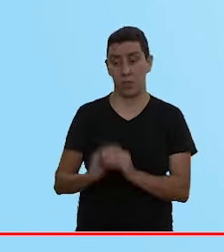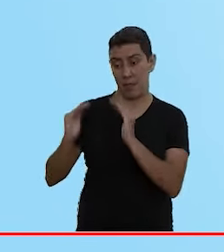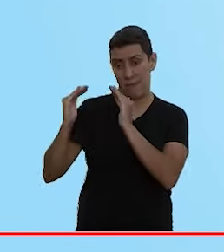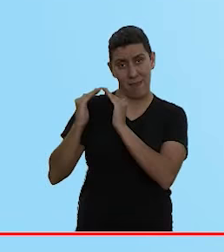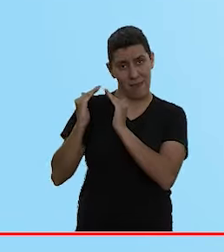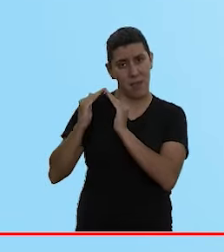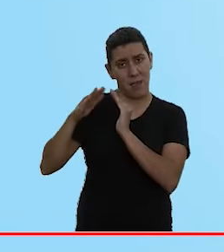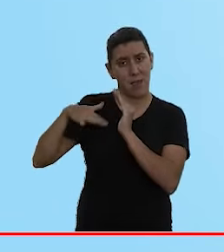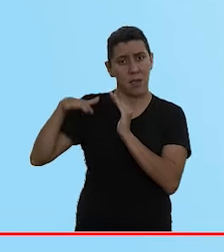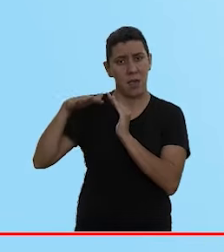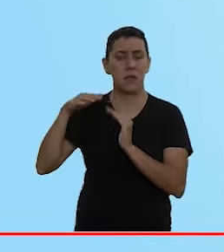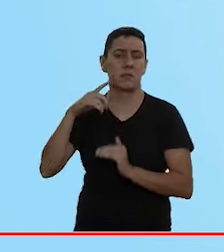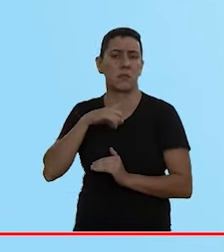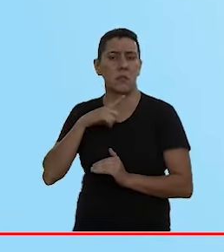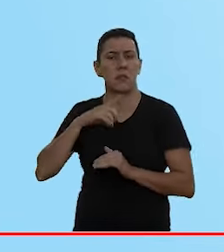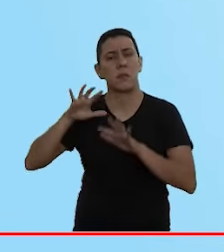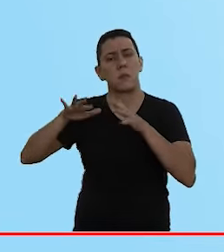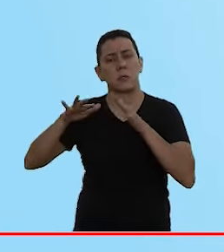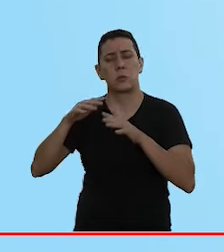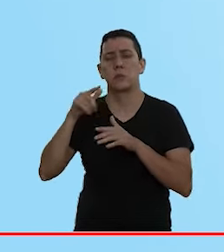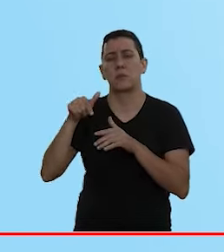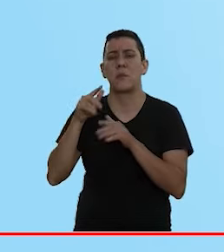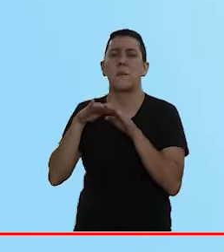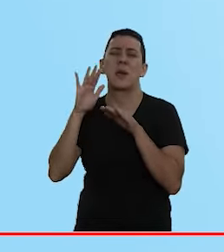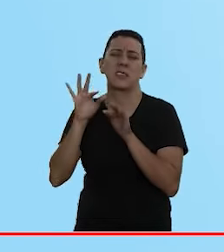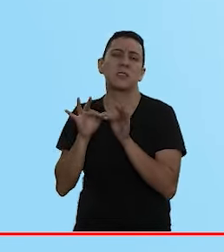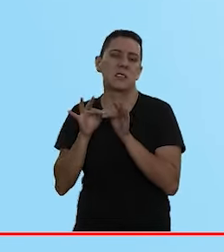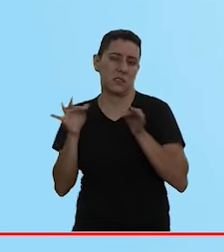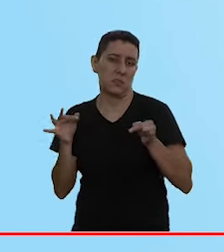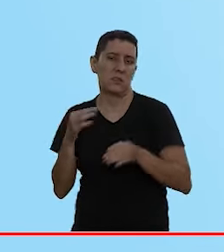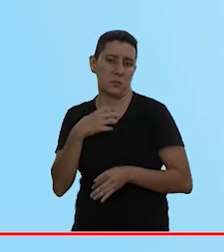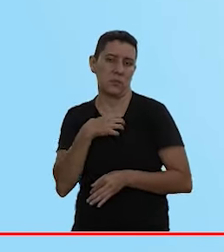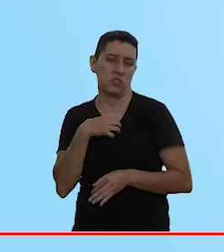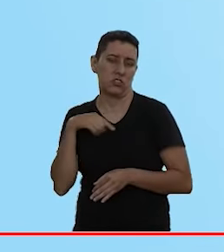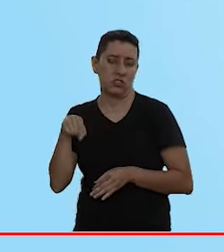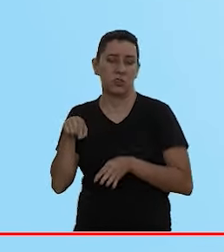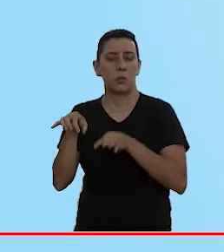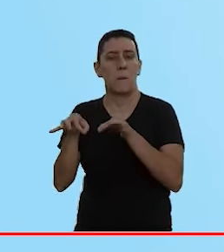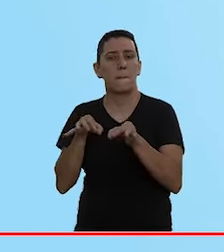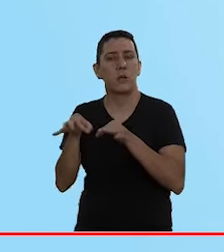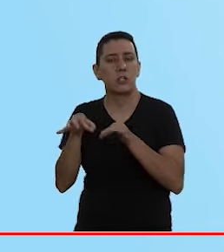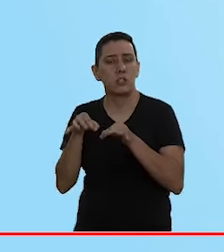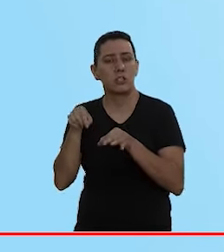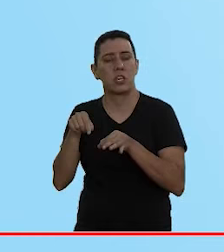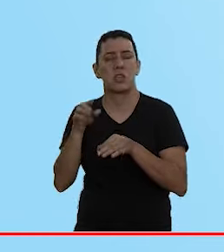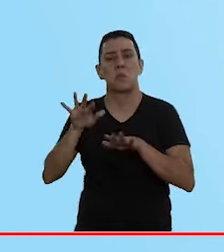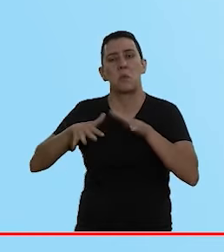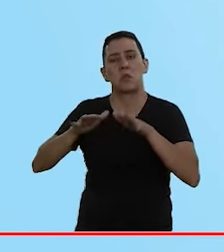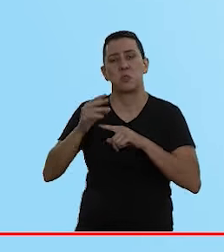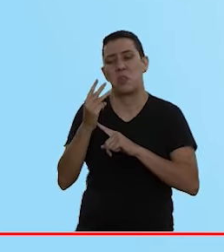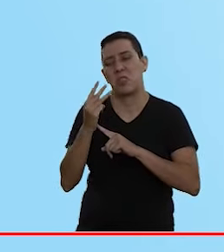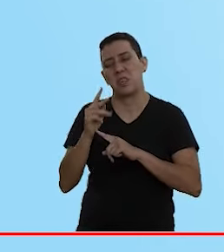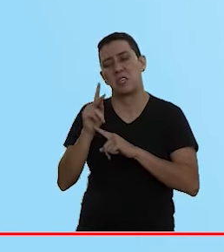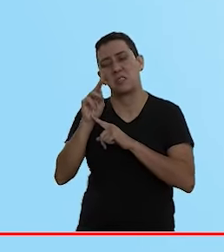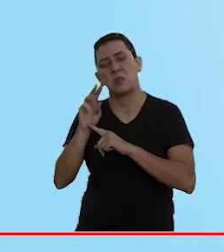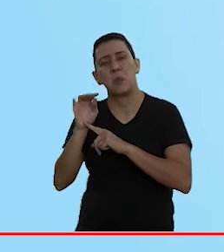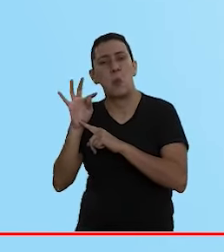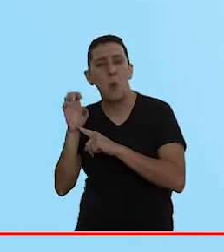cenário residencial é o menor cenário. Aqui a gente está falando de plantas aí de geralmente 3 kW até 20